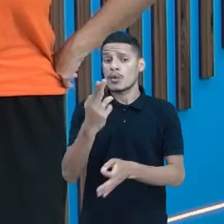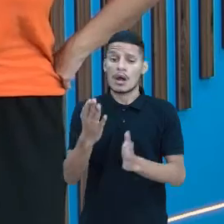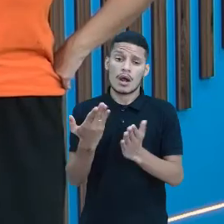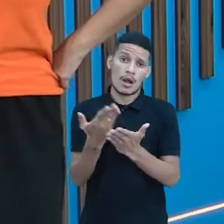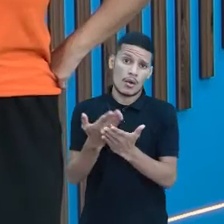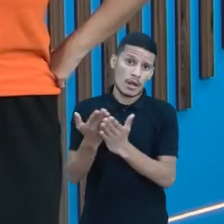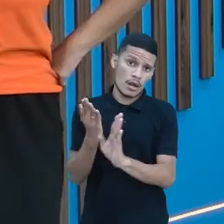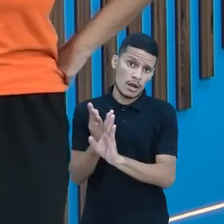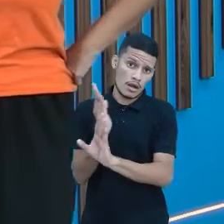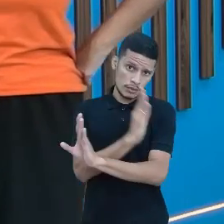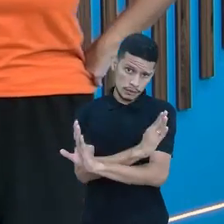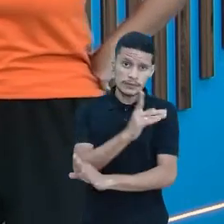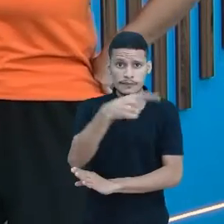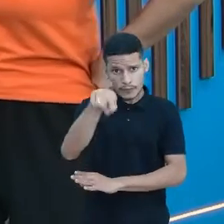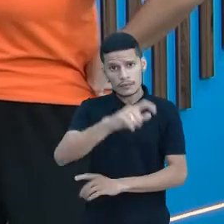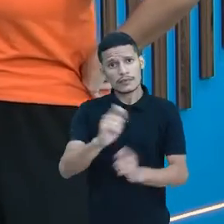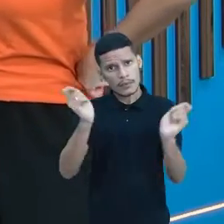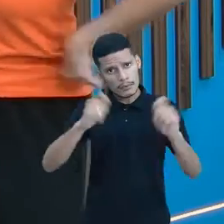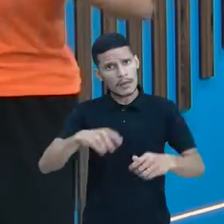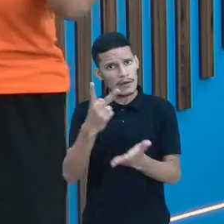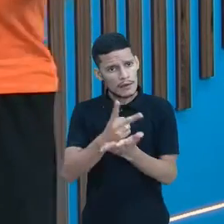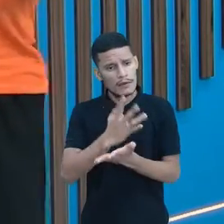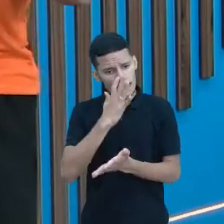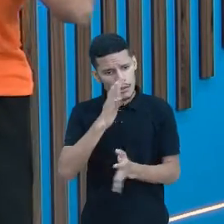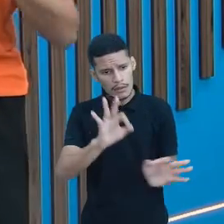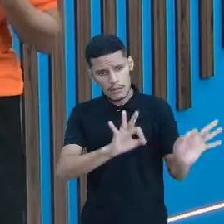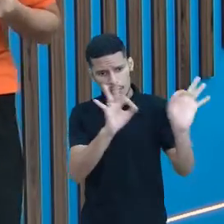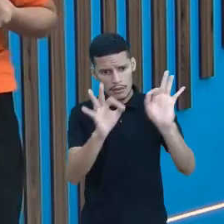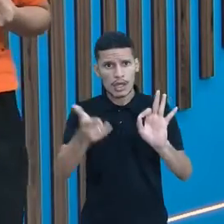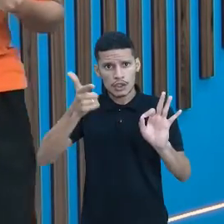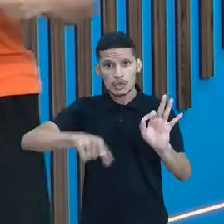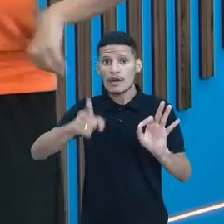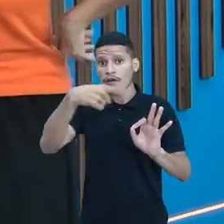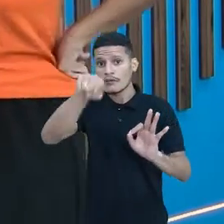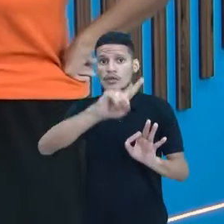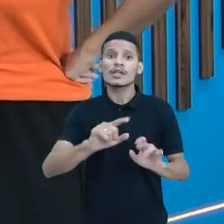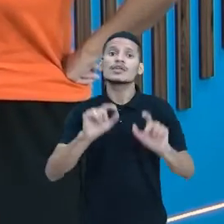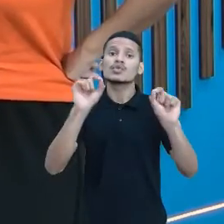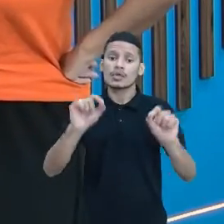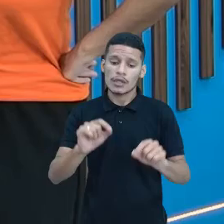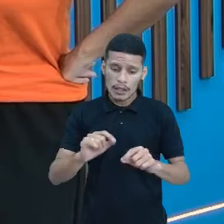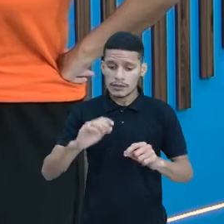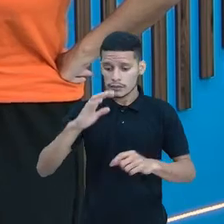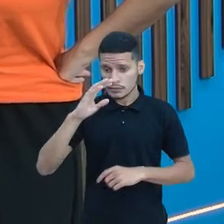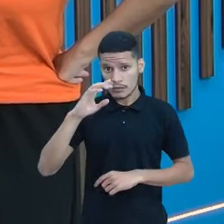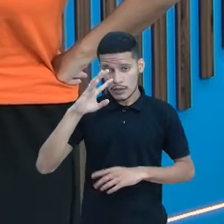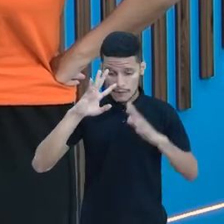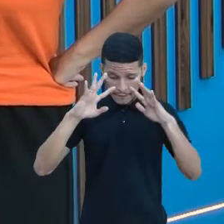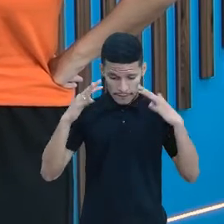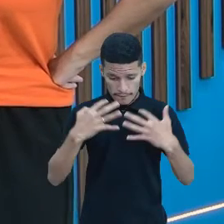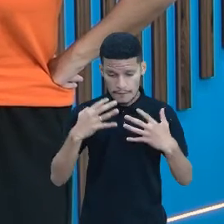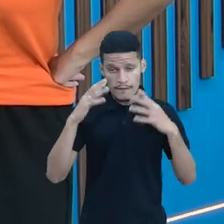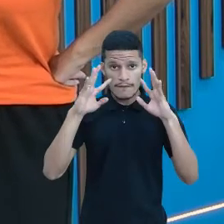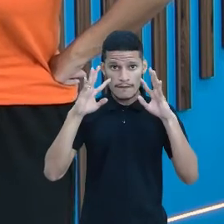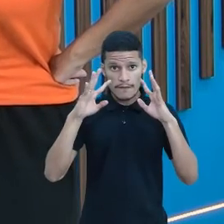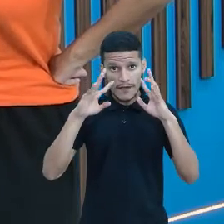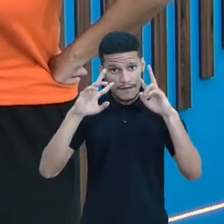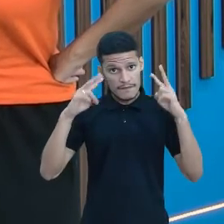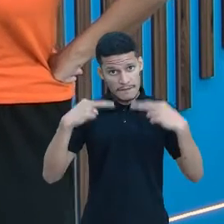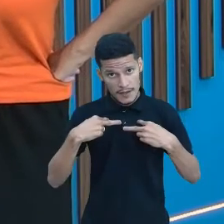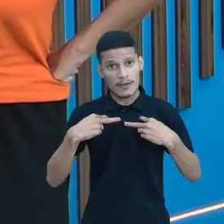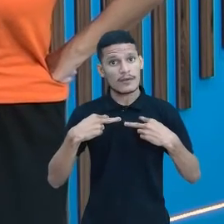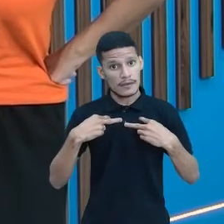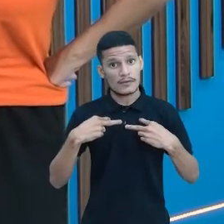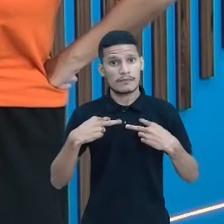E aí vocês sempre podem rever todas as aulas, gente, para vocês enjoarem da minha cara. Ó, como se trata de uma conversa, as mensagens